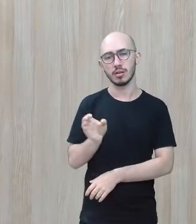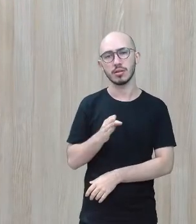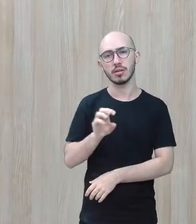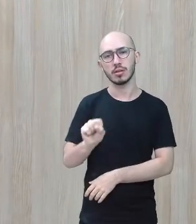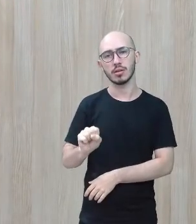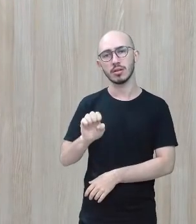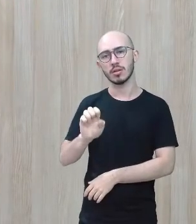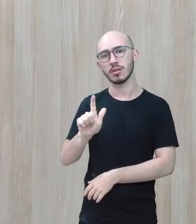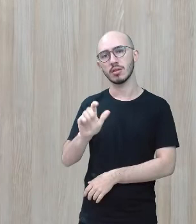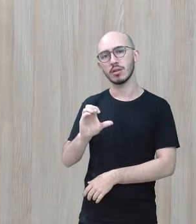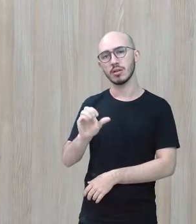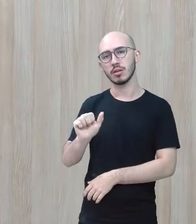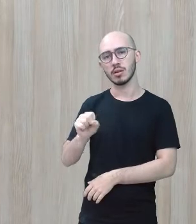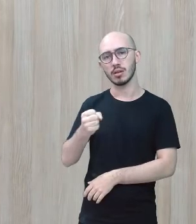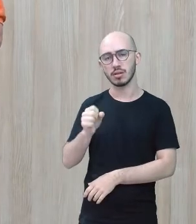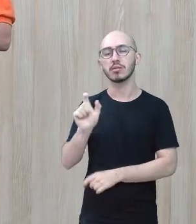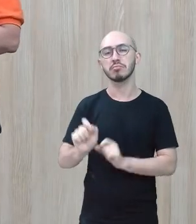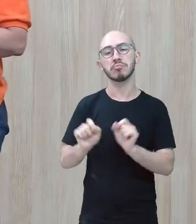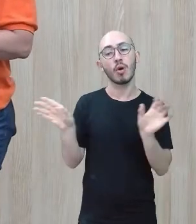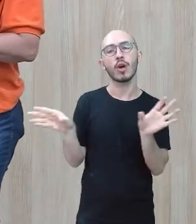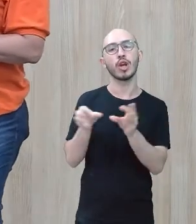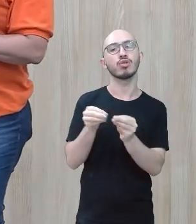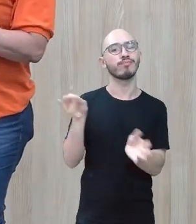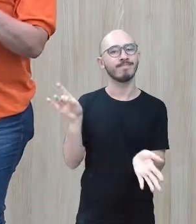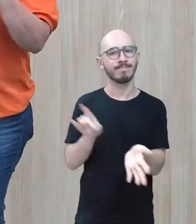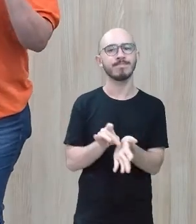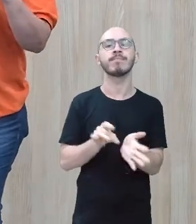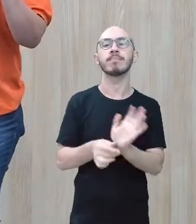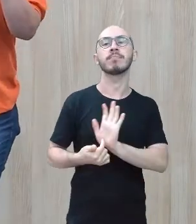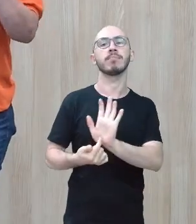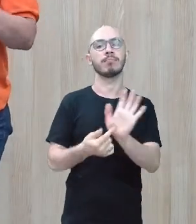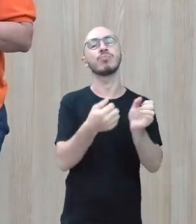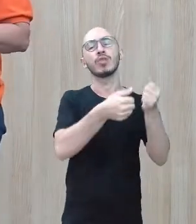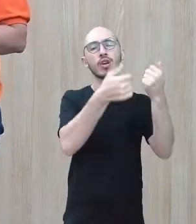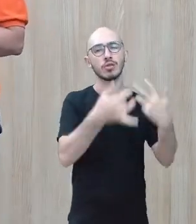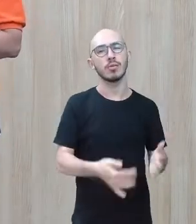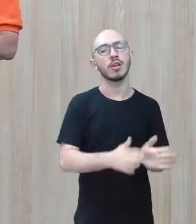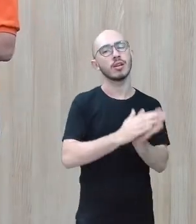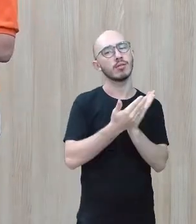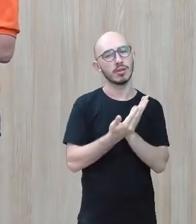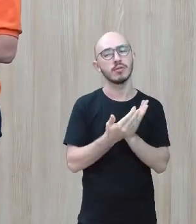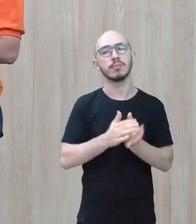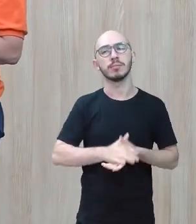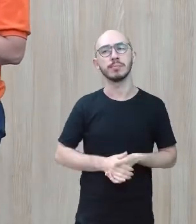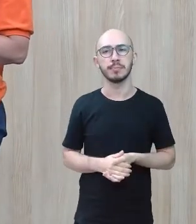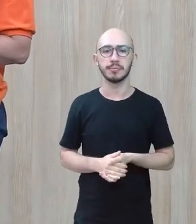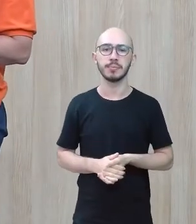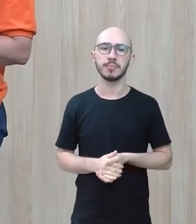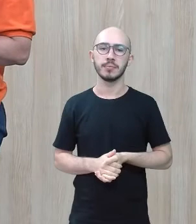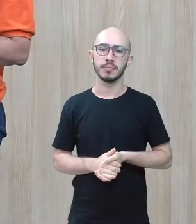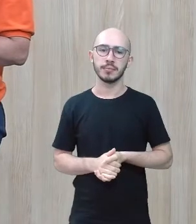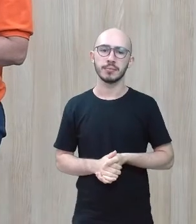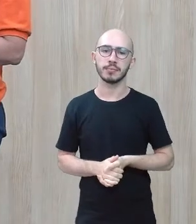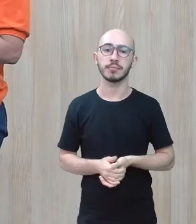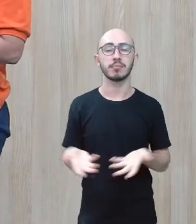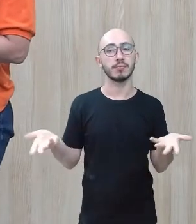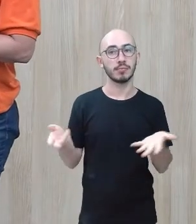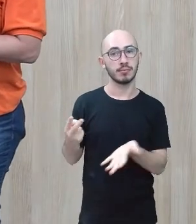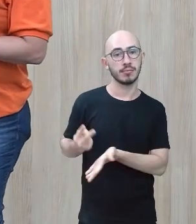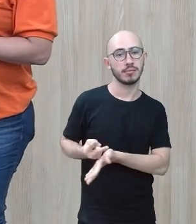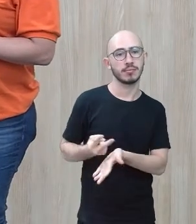sucinta, tão verdadeira, nesse momento em que foi vivenciado por ele. Vamos